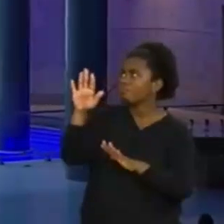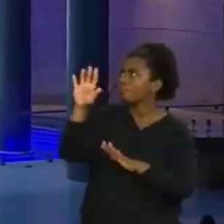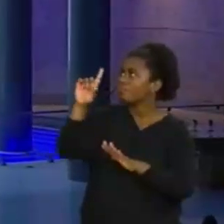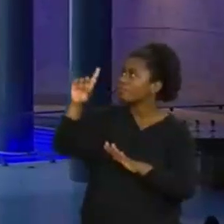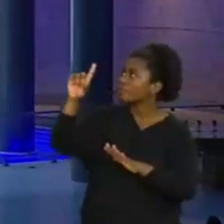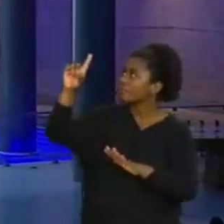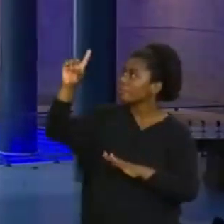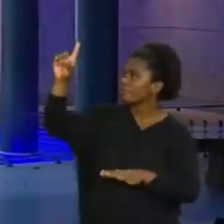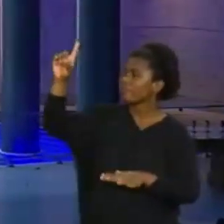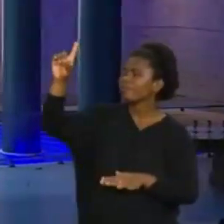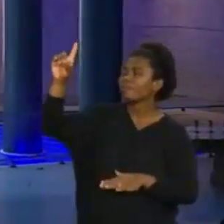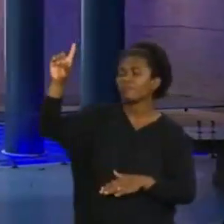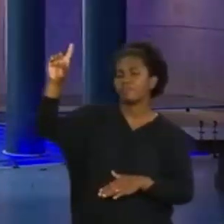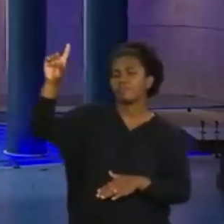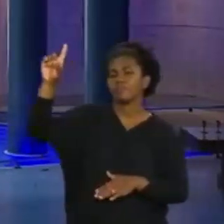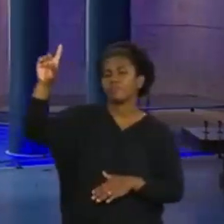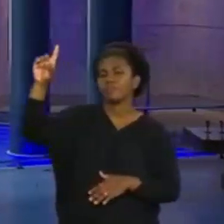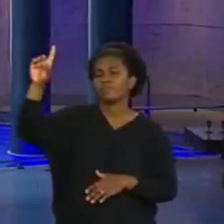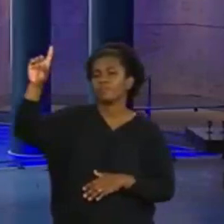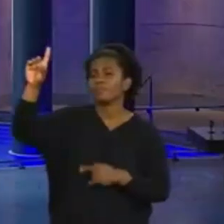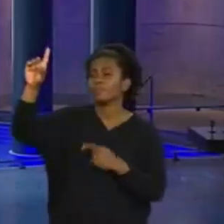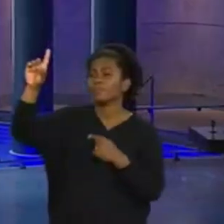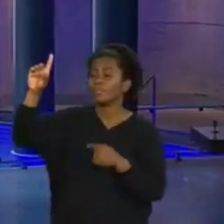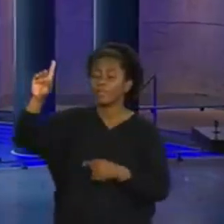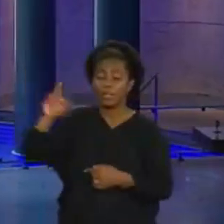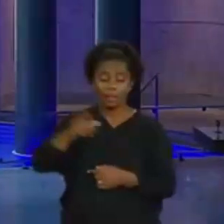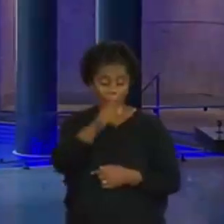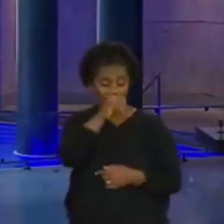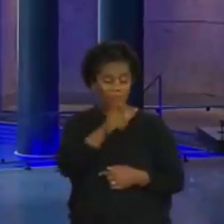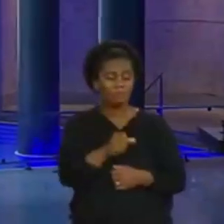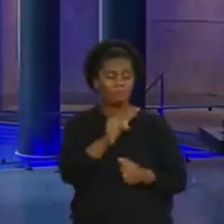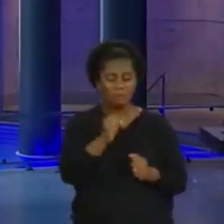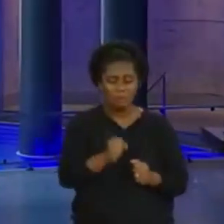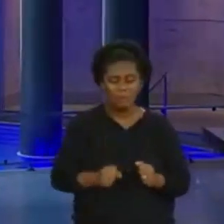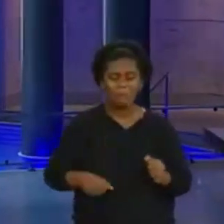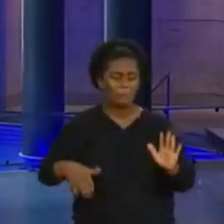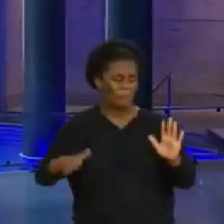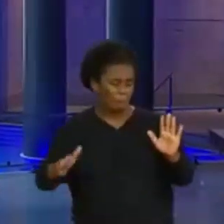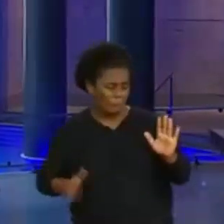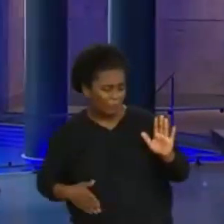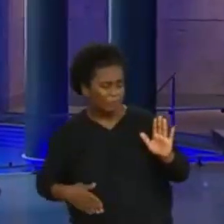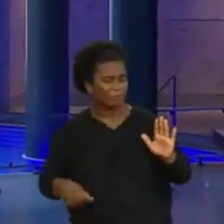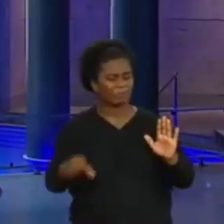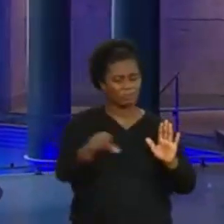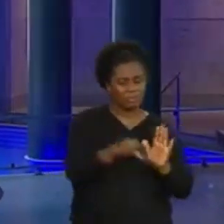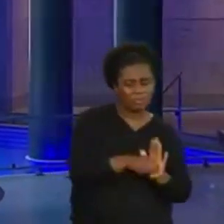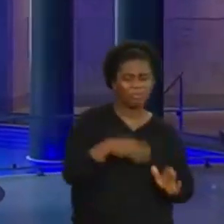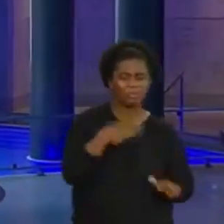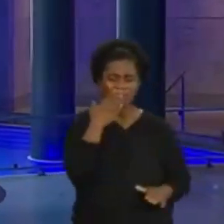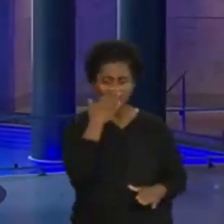por mais que ele esteja mergulhado no crime, na prostituição, na vida errada, na mentira,